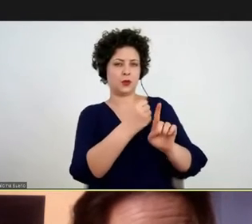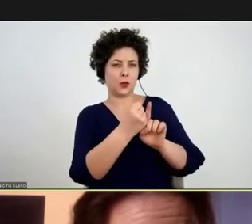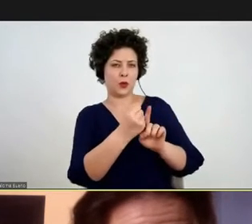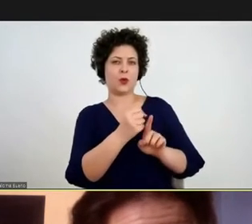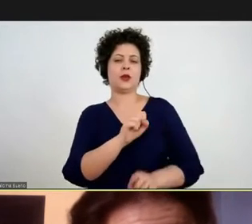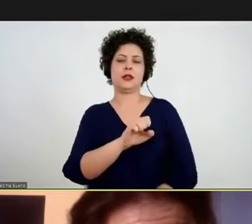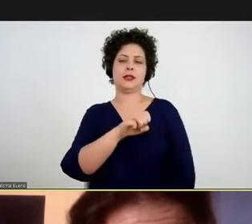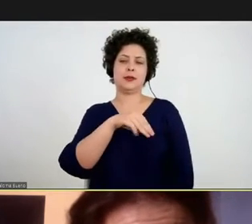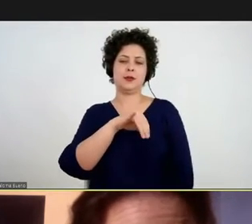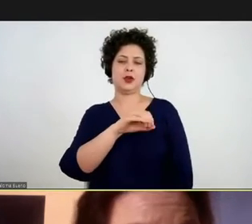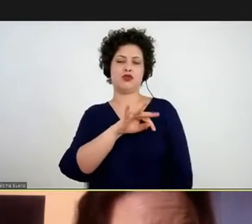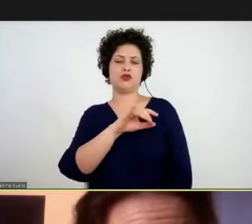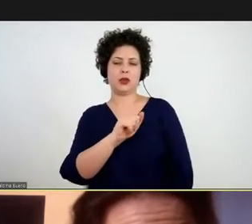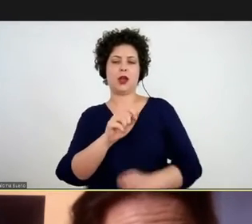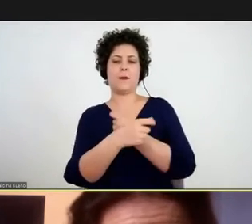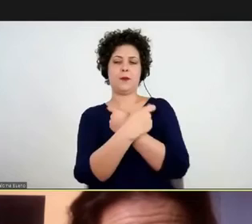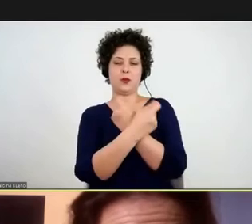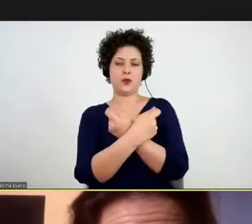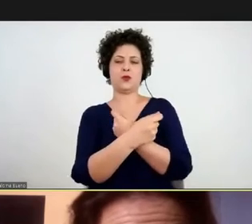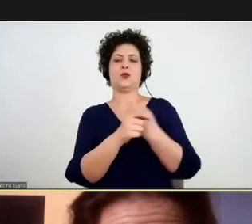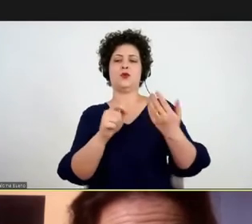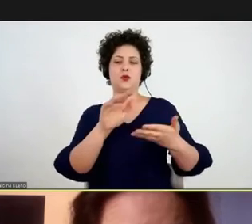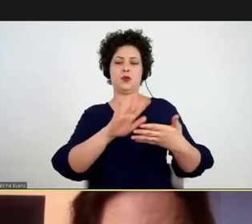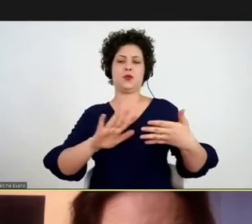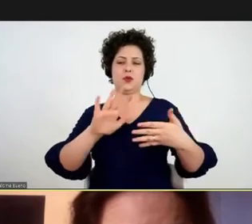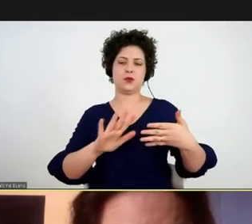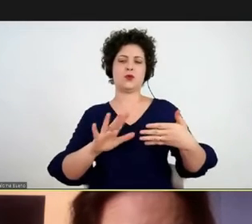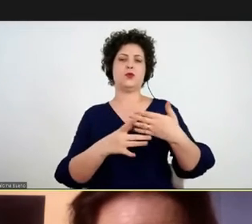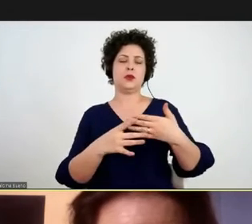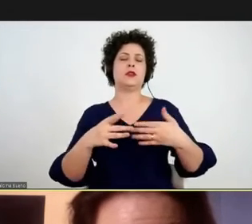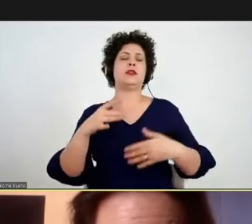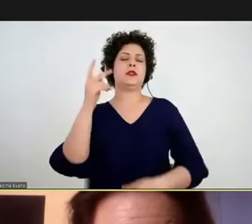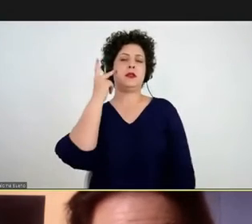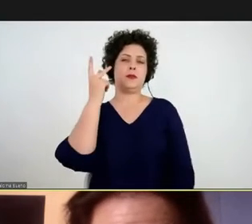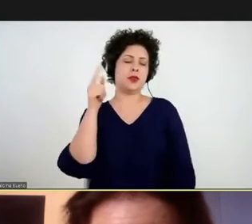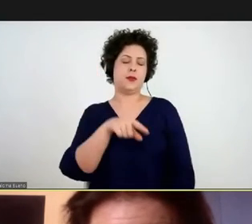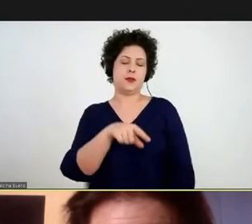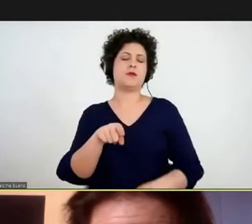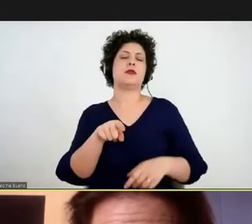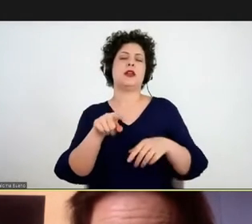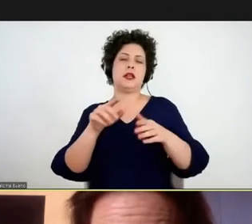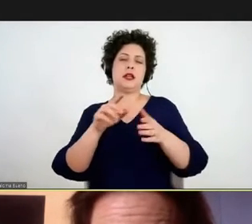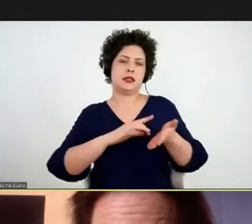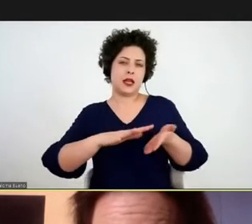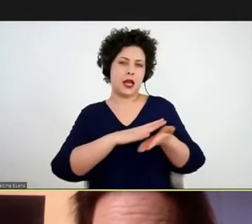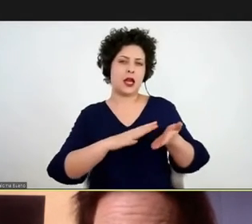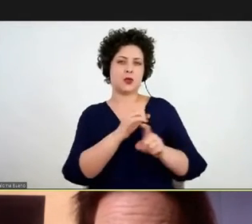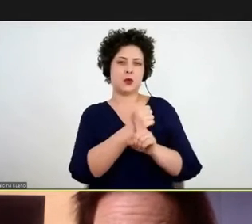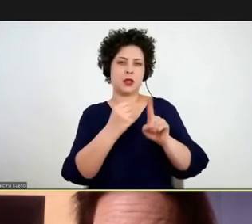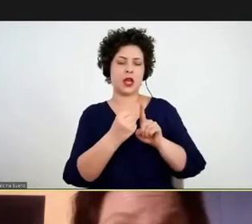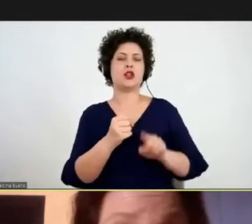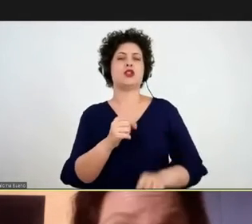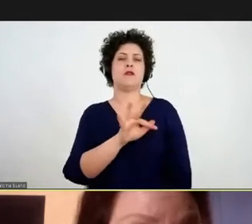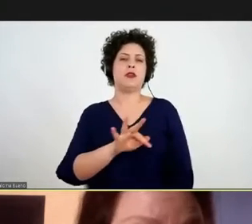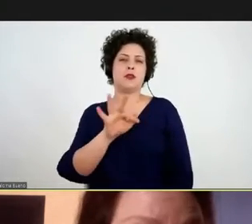Semióticas da PUC de São Paulo e do Instituto de Investigação em Arte, Design e Sociedade, da Faculdade de Belas Artes